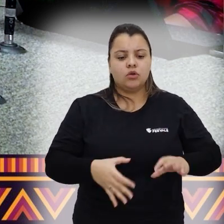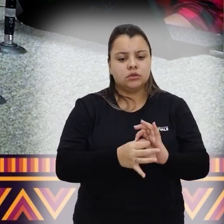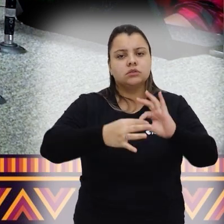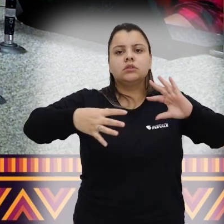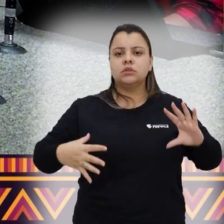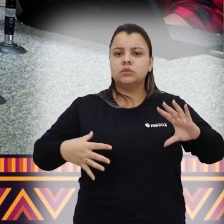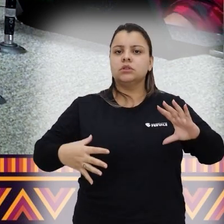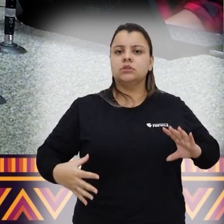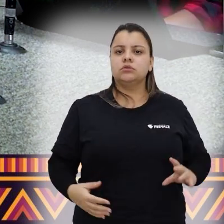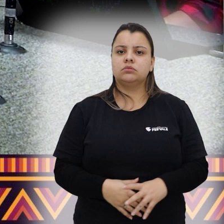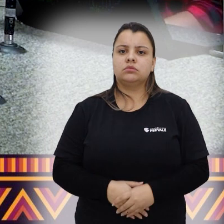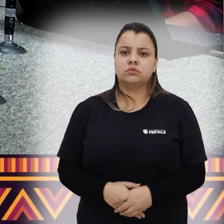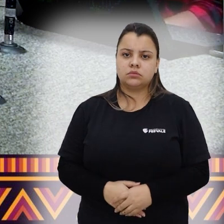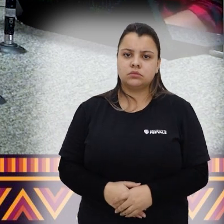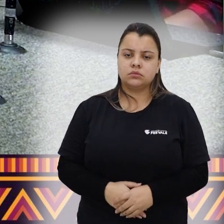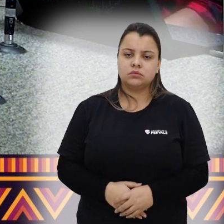de liberdade.